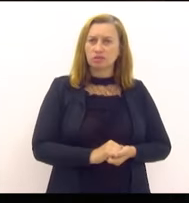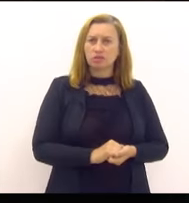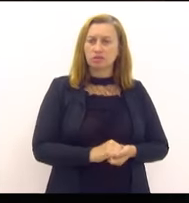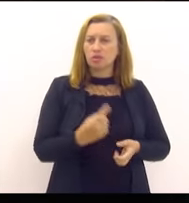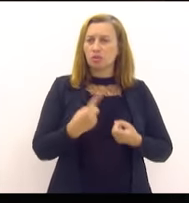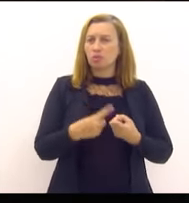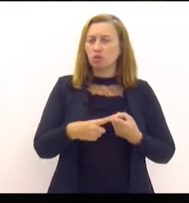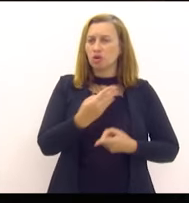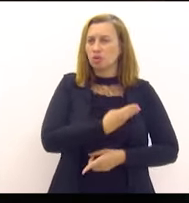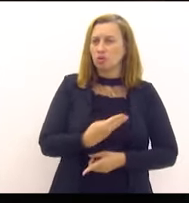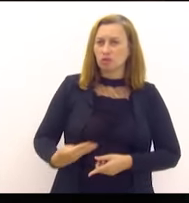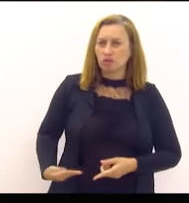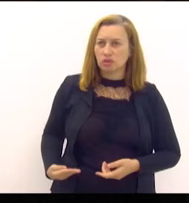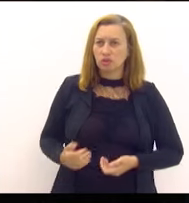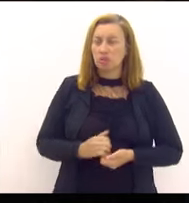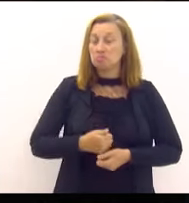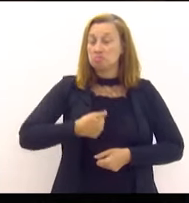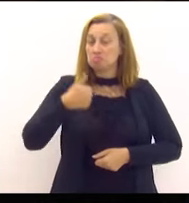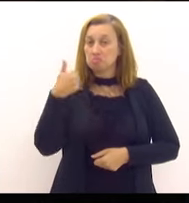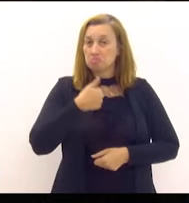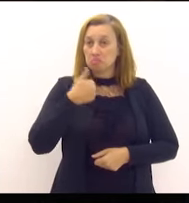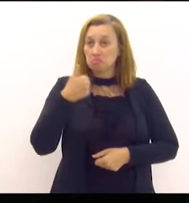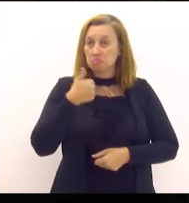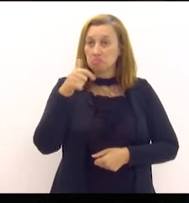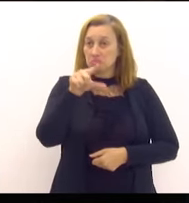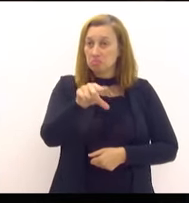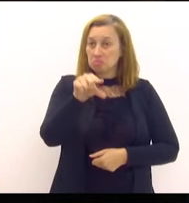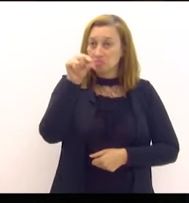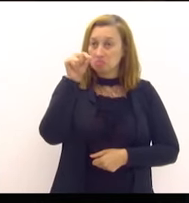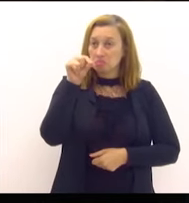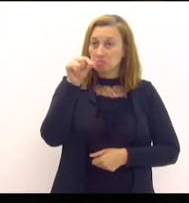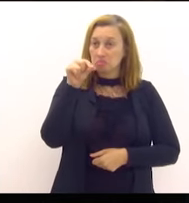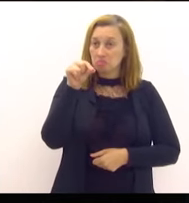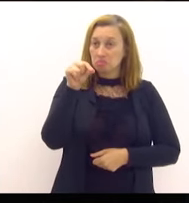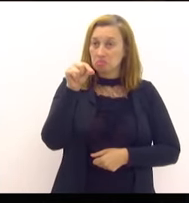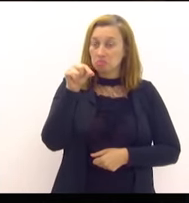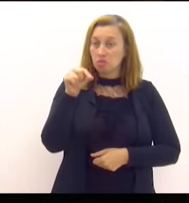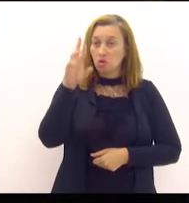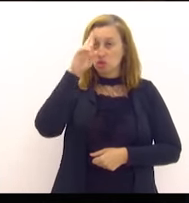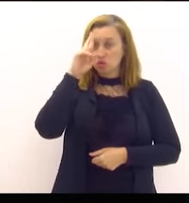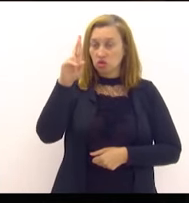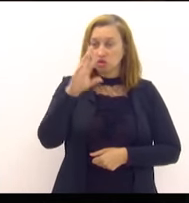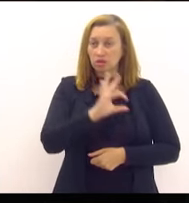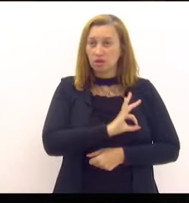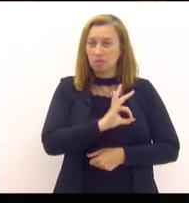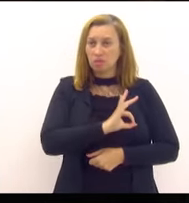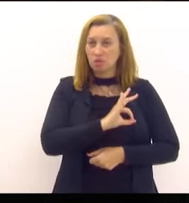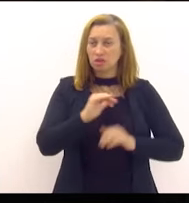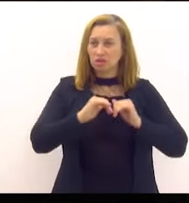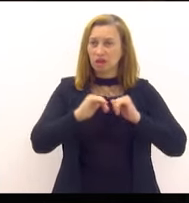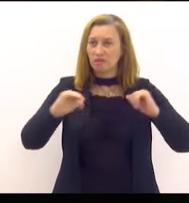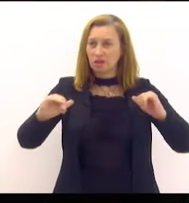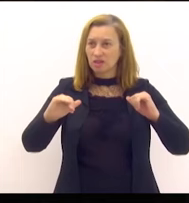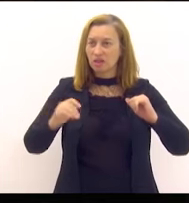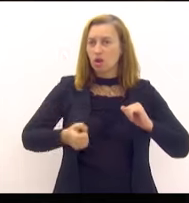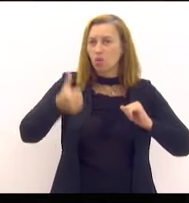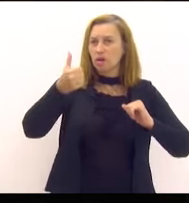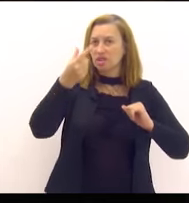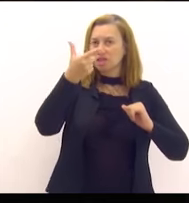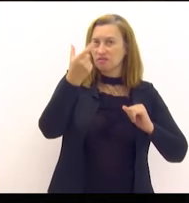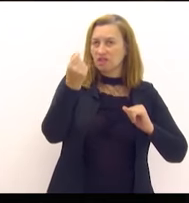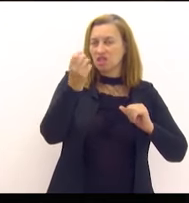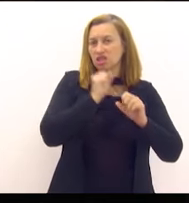porque o governador, primeiro, escolheu um chefe da polícia que estava afastado da polícia há quase 20